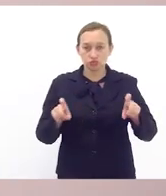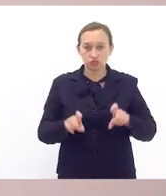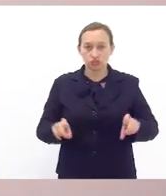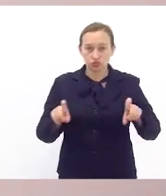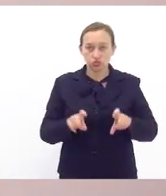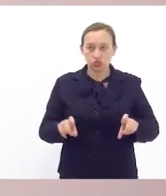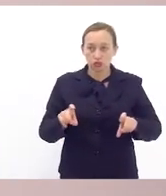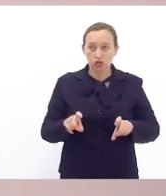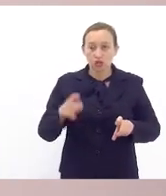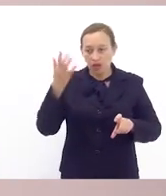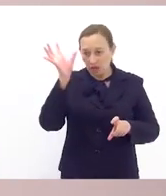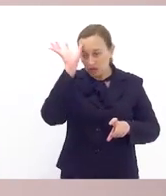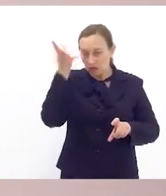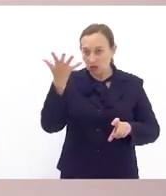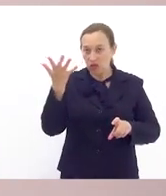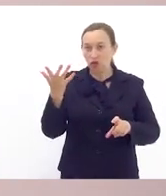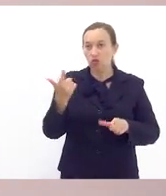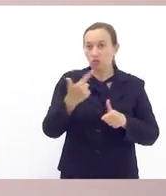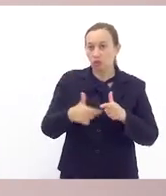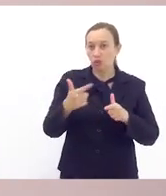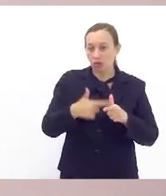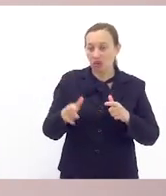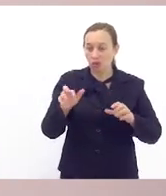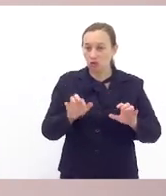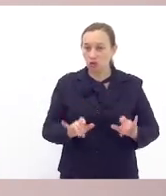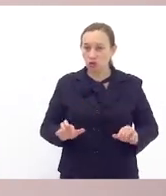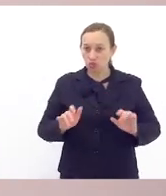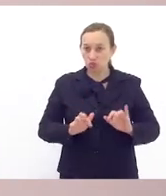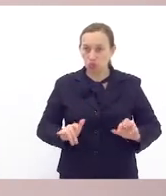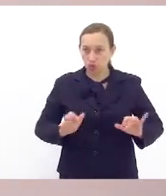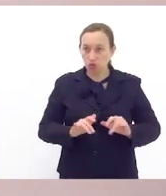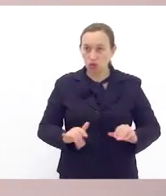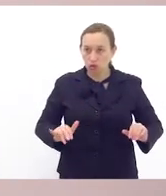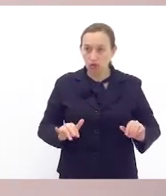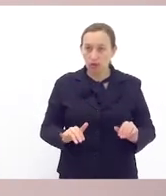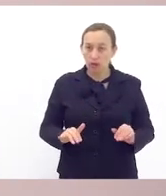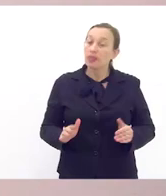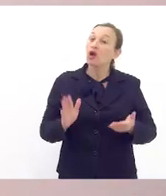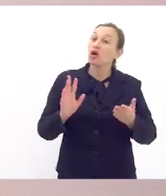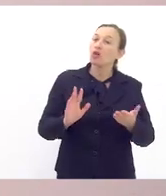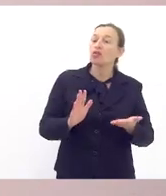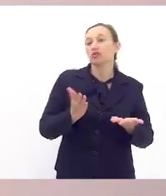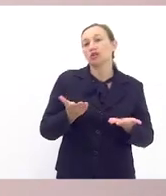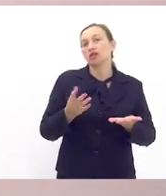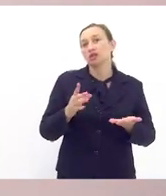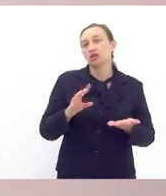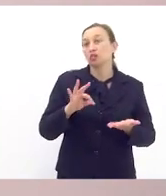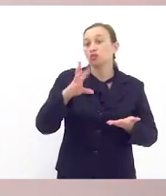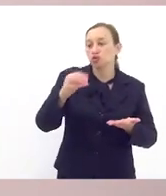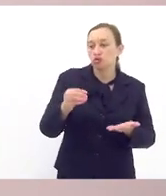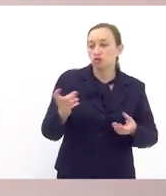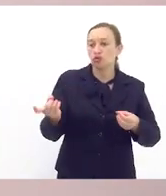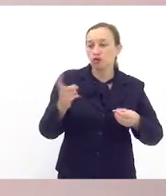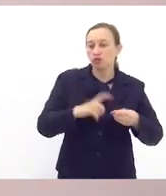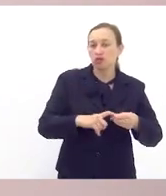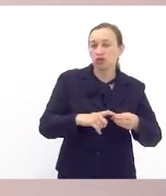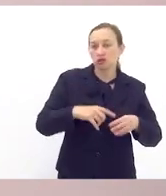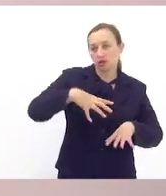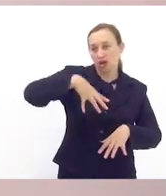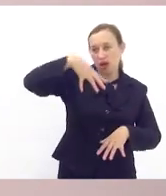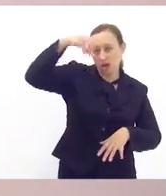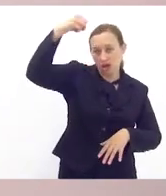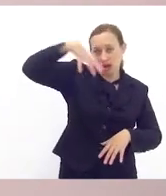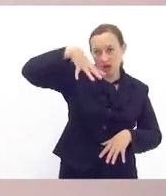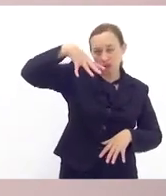restabelecimento senão da totalidade desses clientes de uma parte desses clientes ficando cada vez um número menor